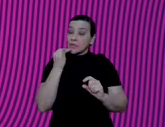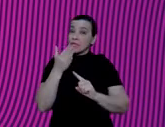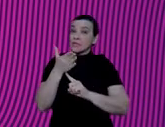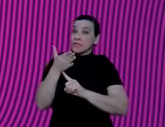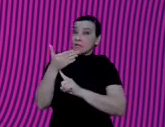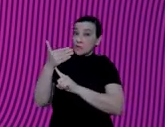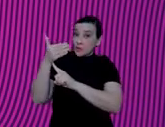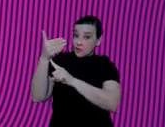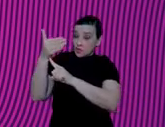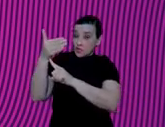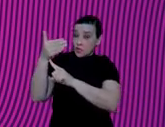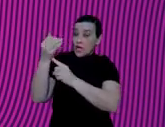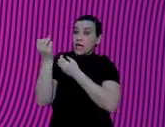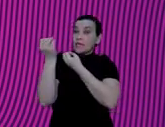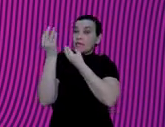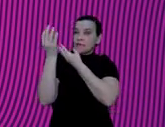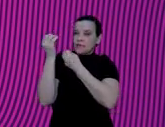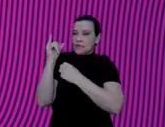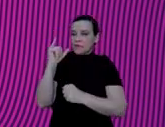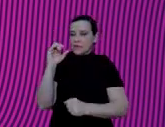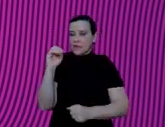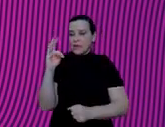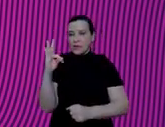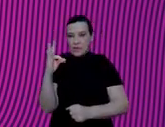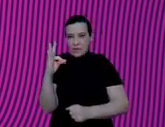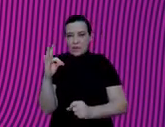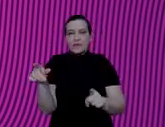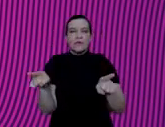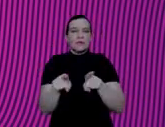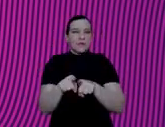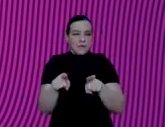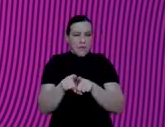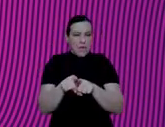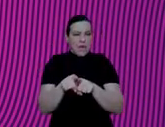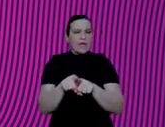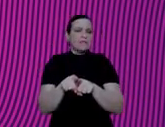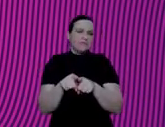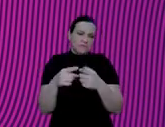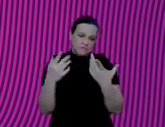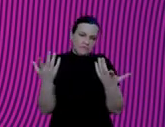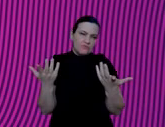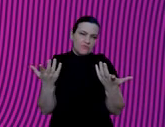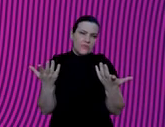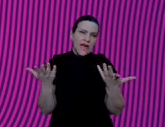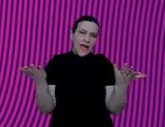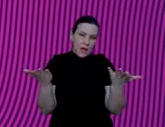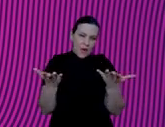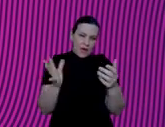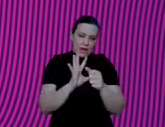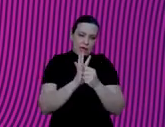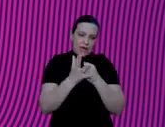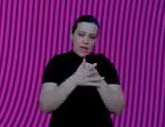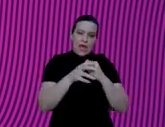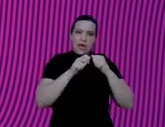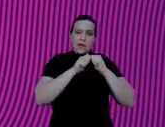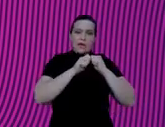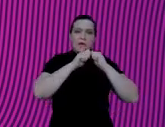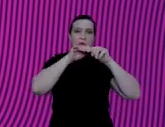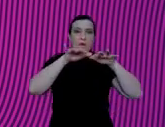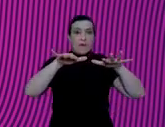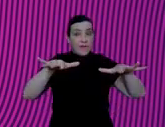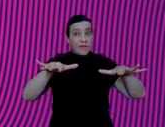E com esse reforço, né, que a epidemia de Covid nos trouxe, por favorecer, tornar